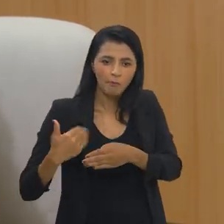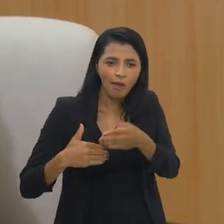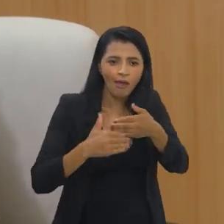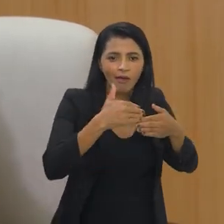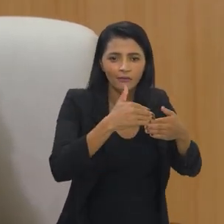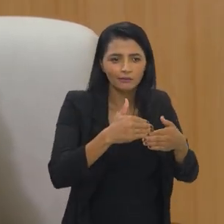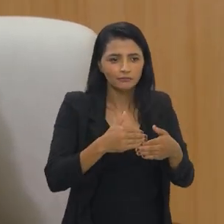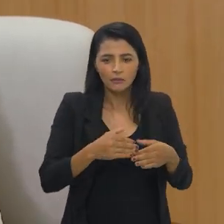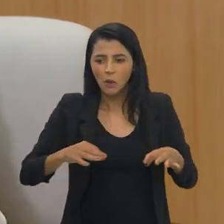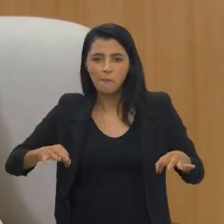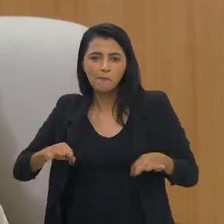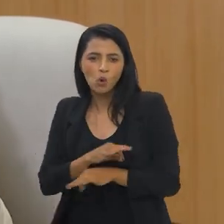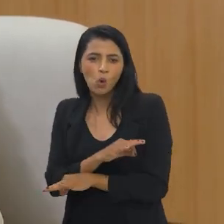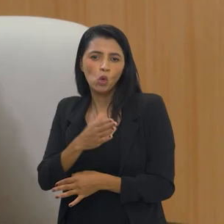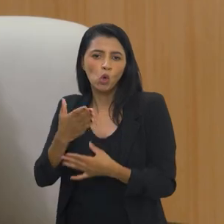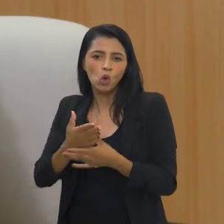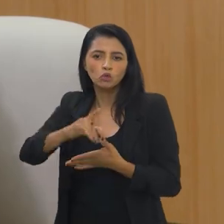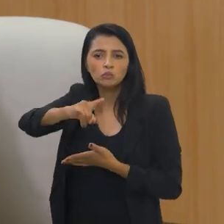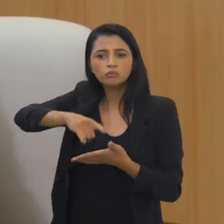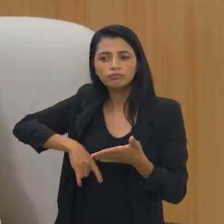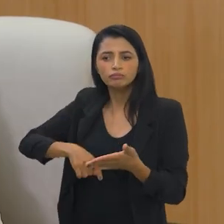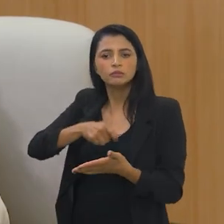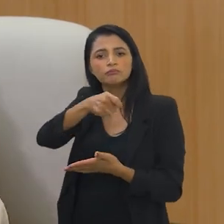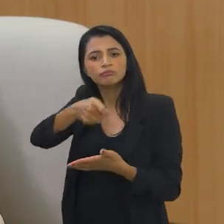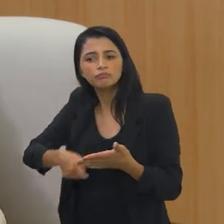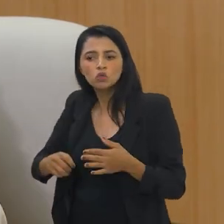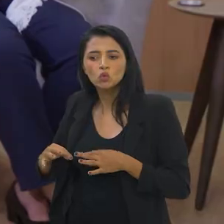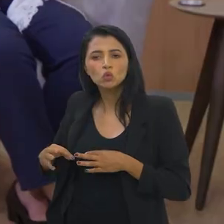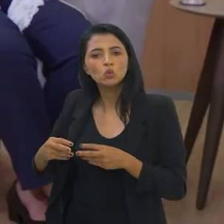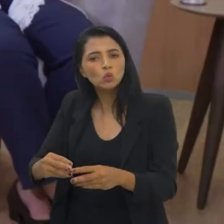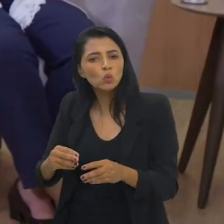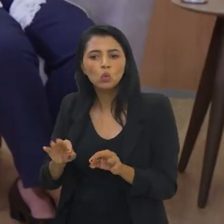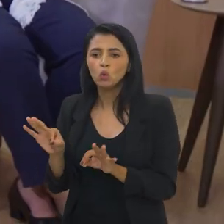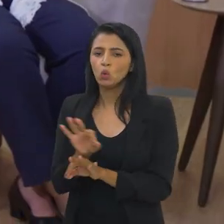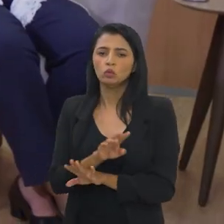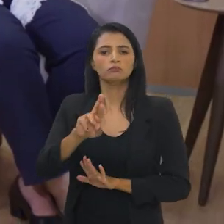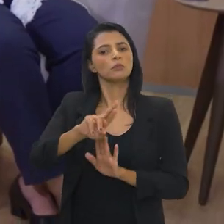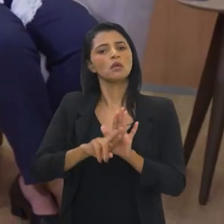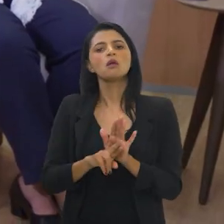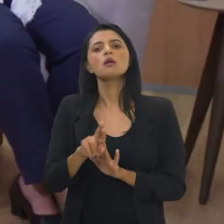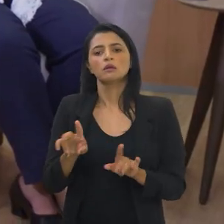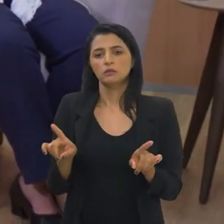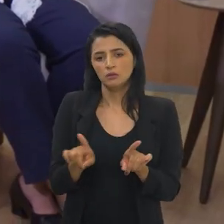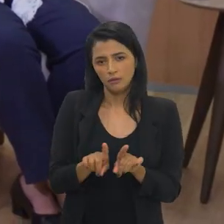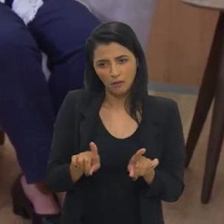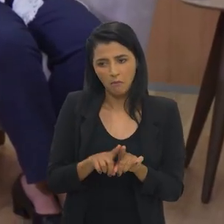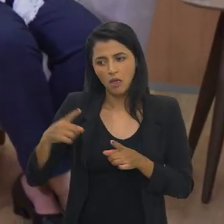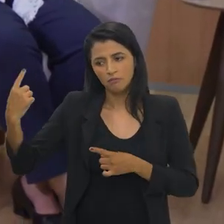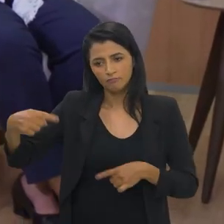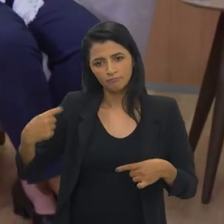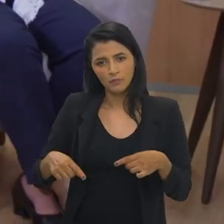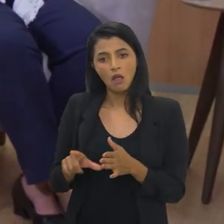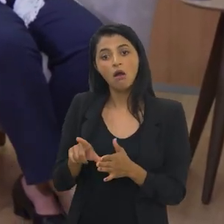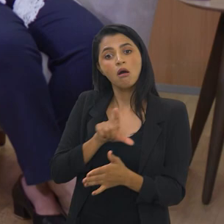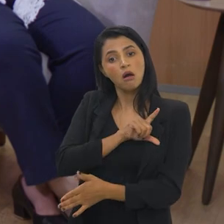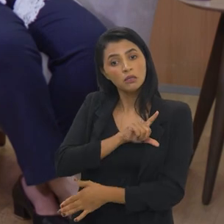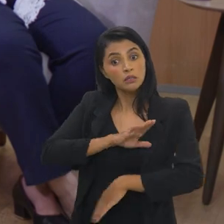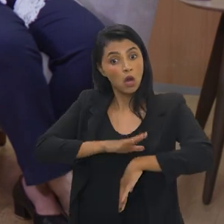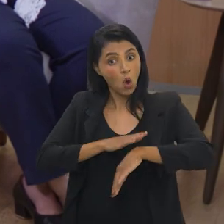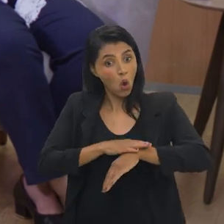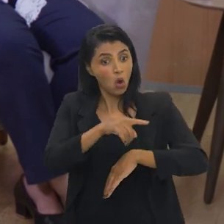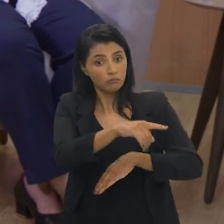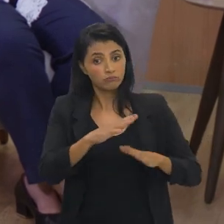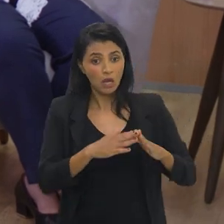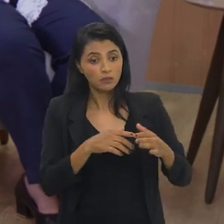casa você já tenha todos os processos os protocolos os ritos da casa também já sendo discutido